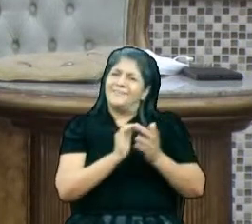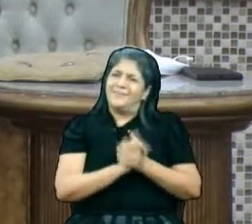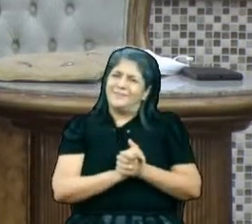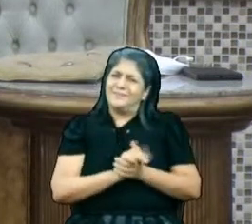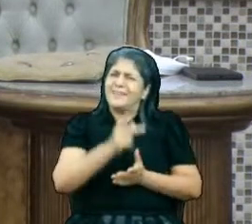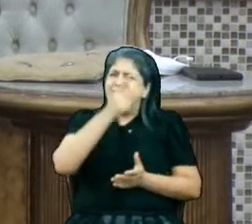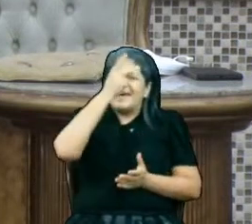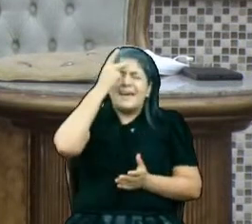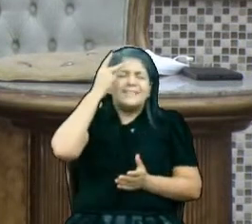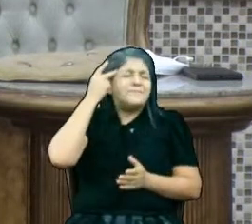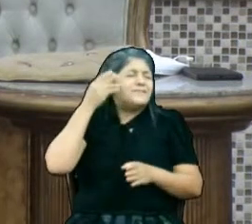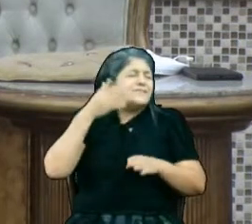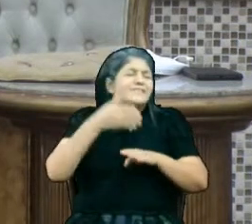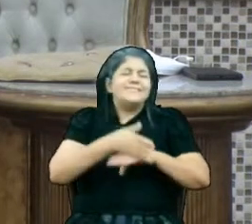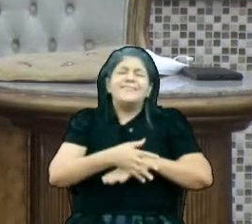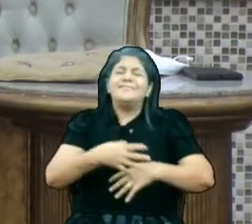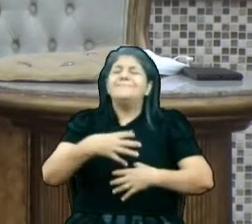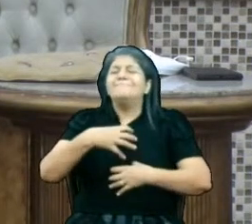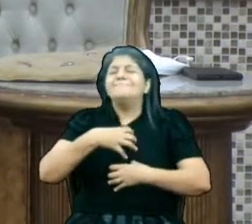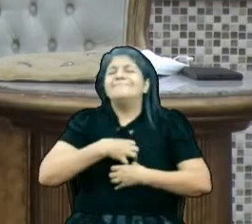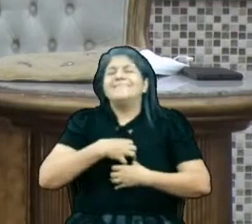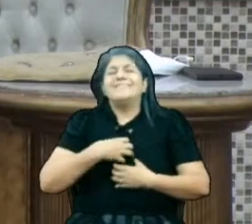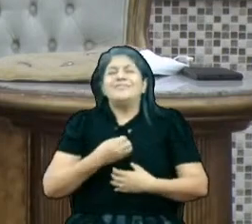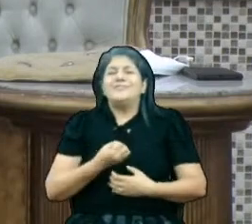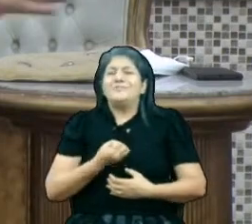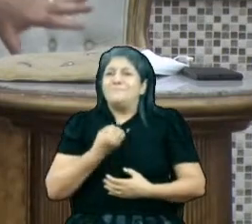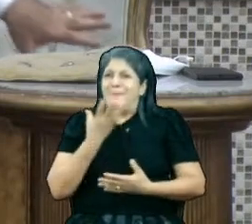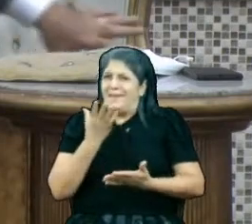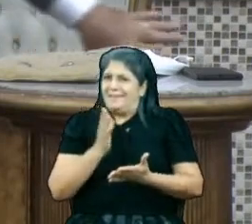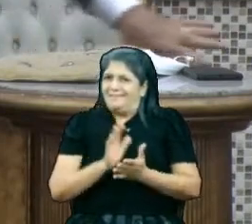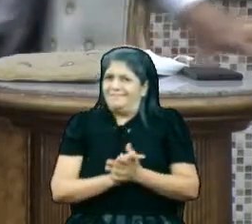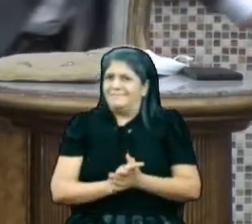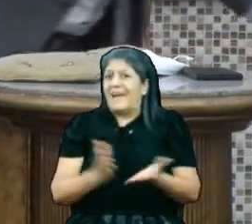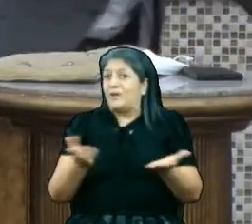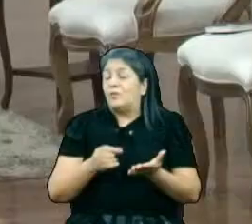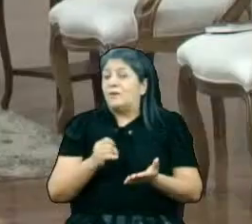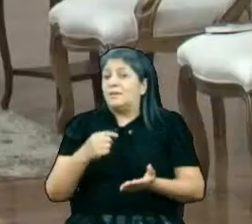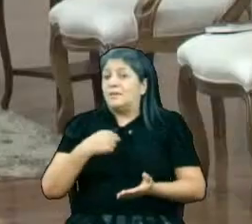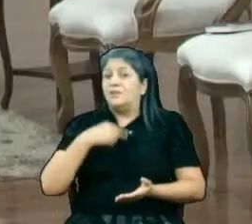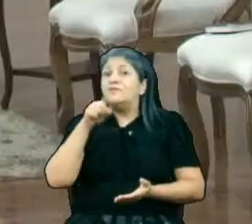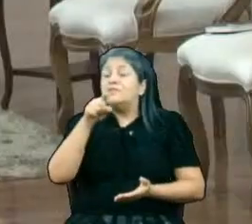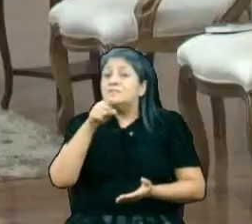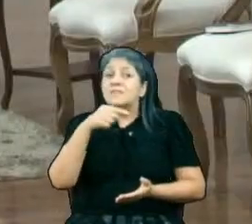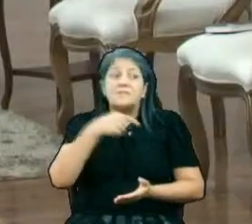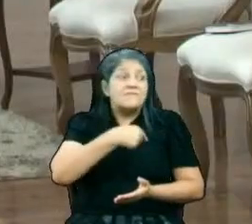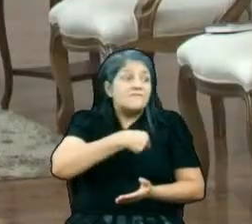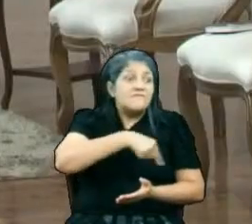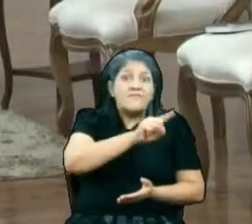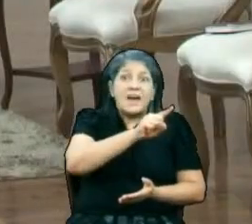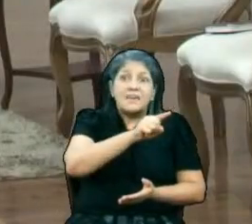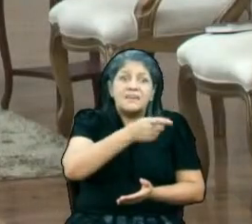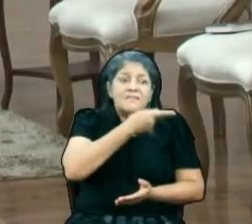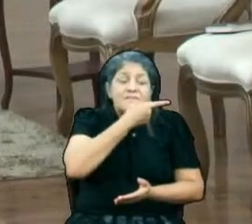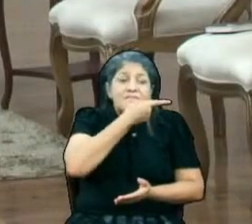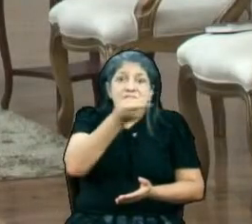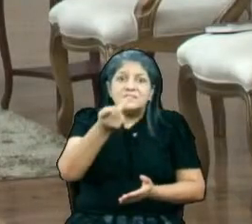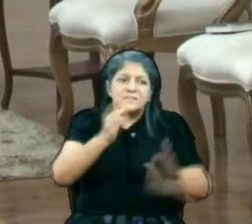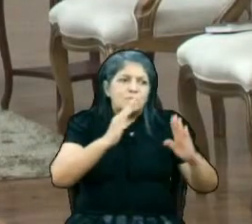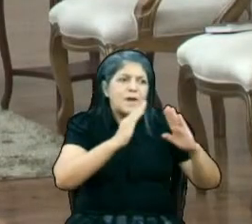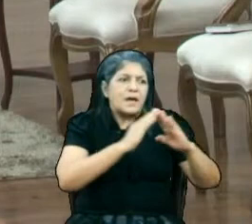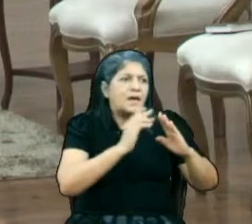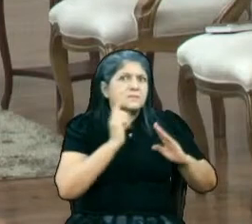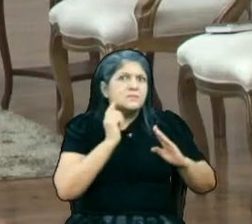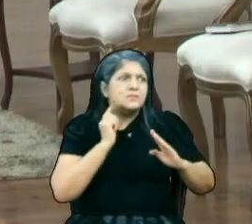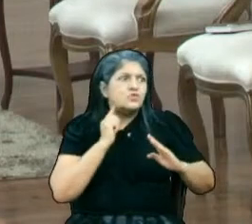suja que casa e muda Meu Deus a gente saía desviando de panela e de coisa até